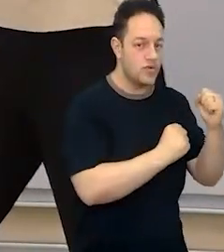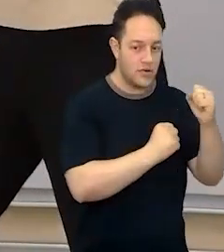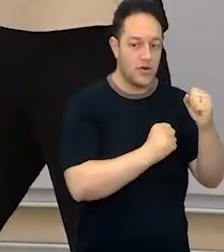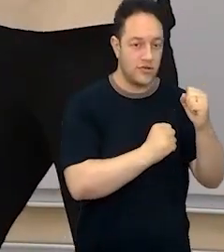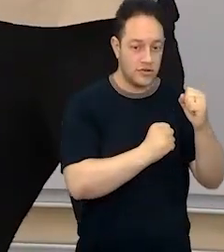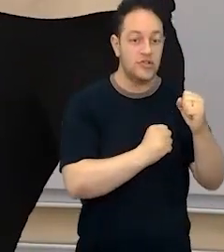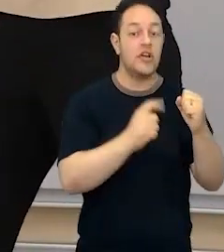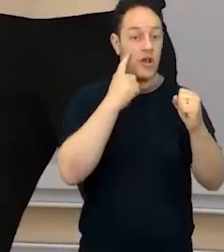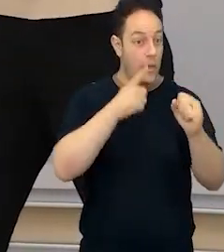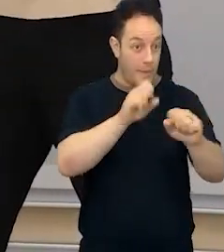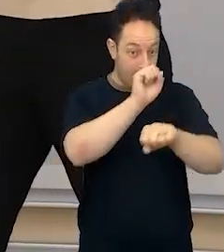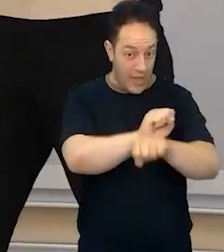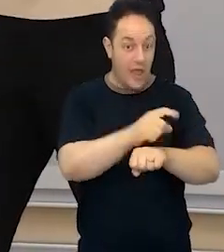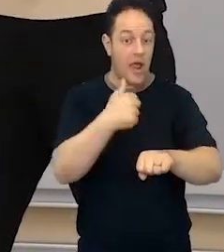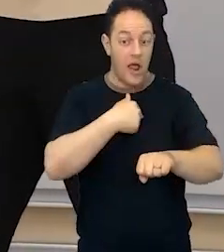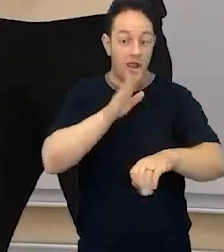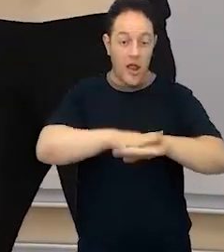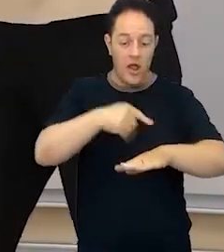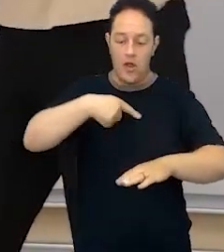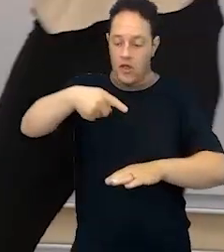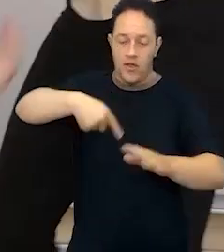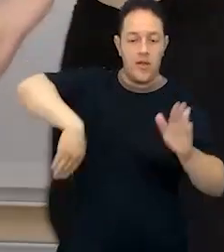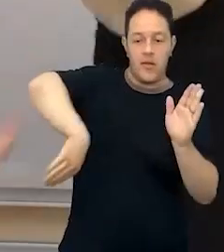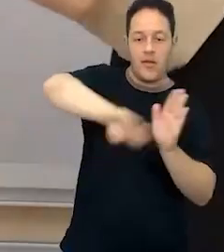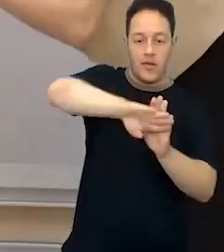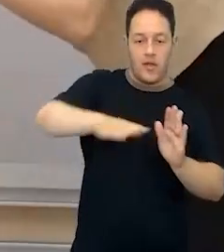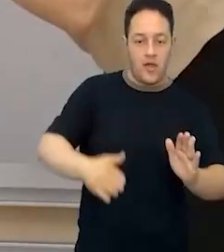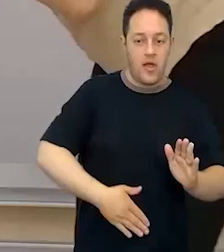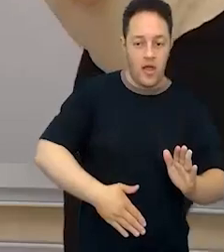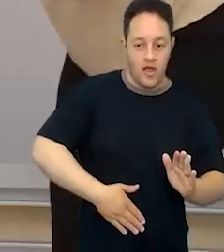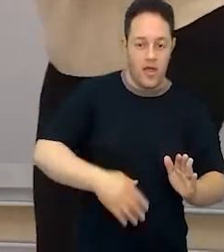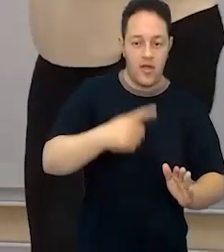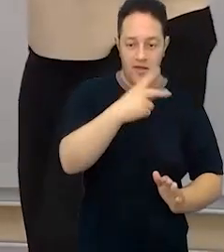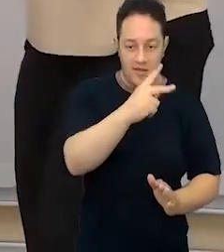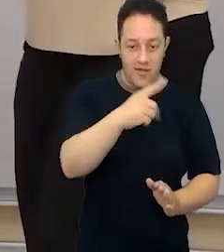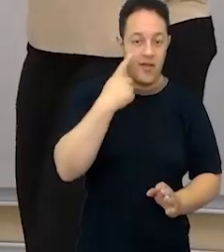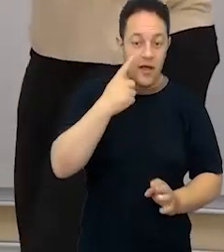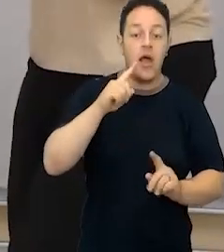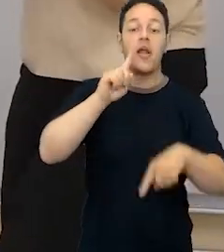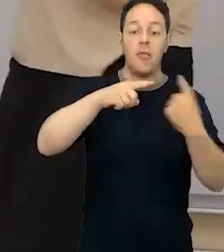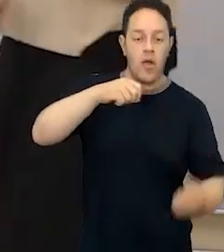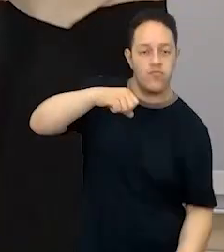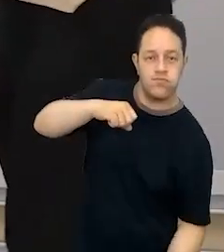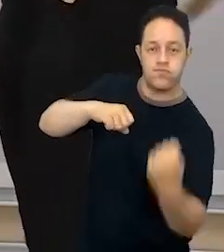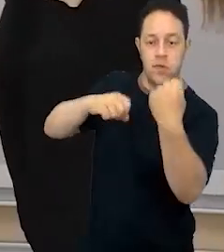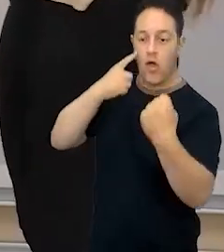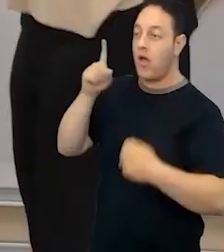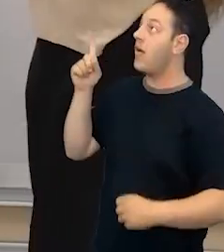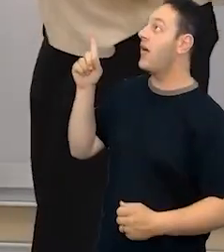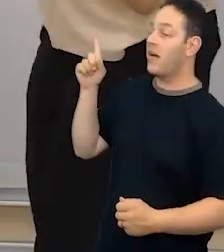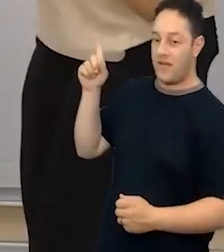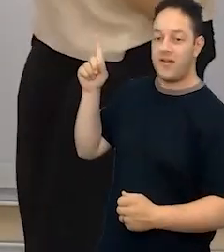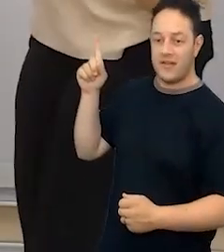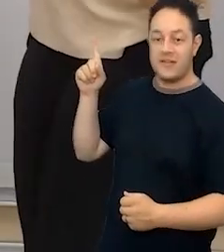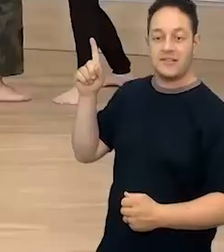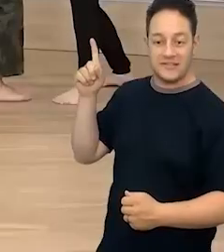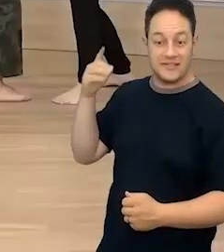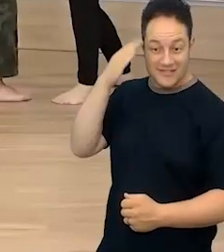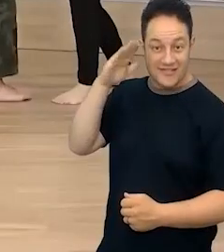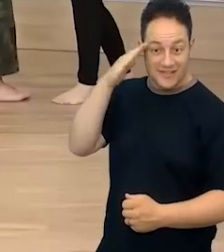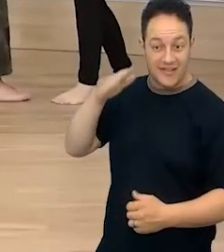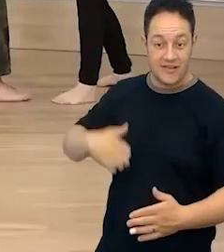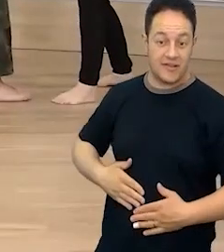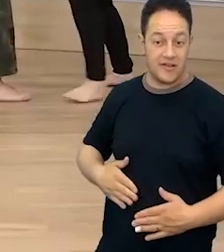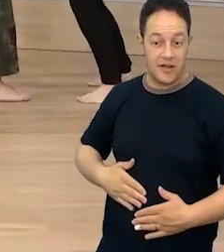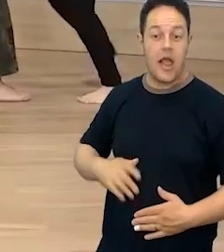Aham, eu tô aí aqui. Tá aí parada, eu vou dar um chute no abdômen. né? E um gancho, né? No abdômen.